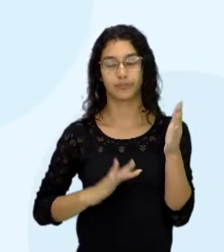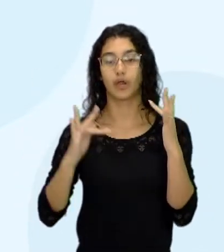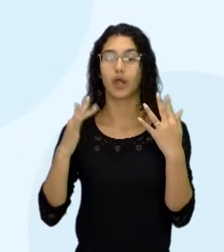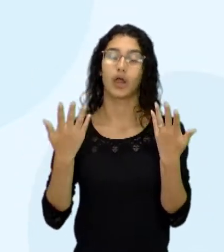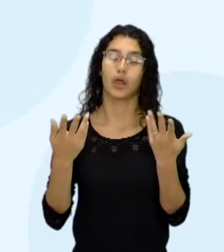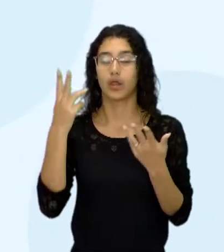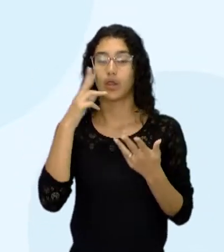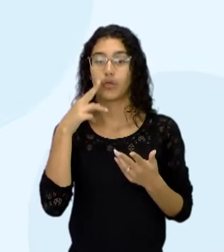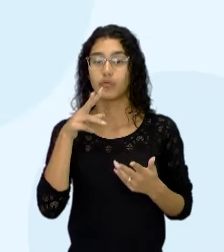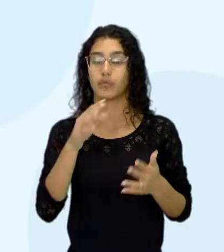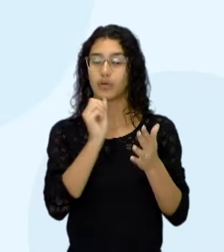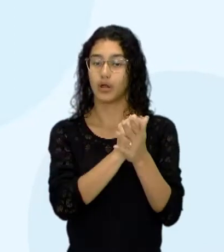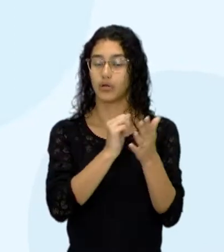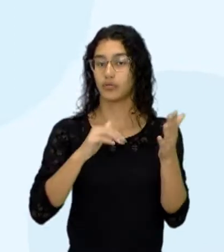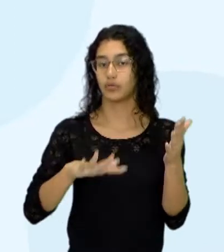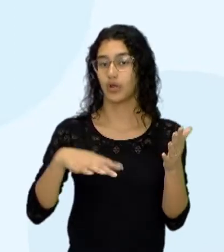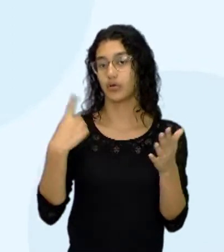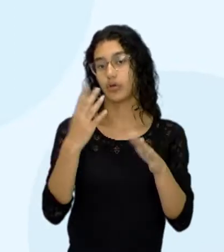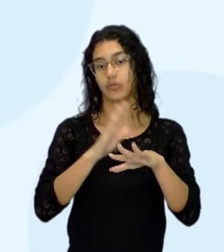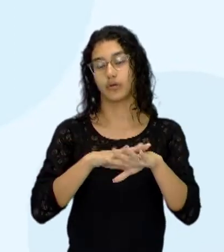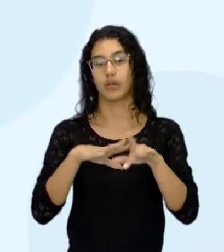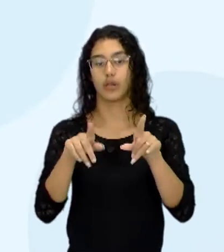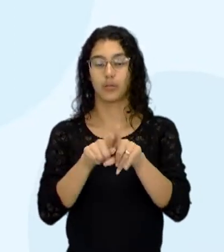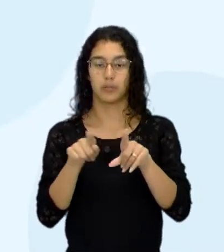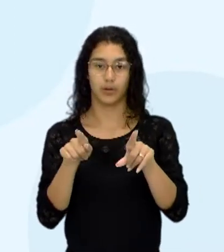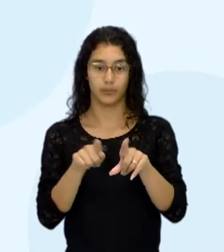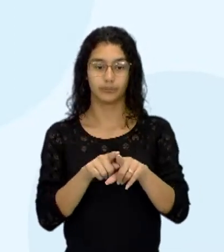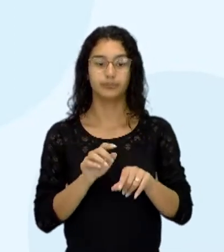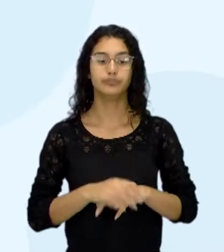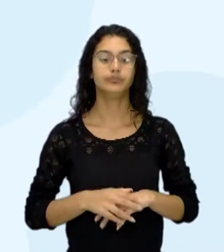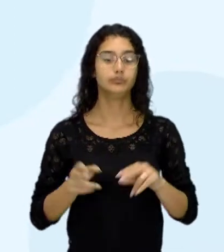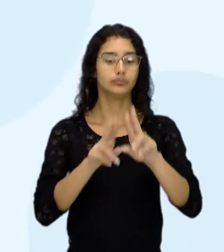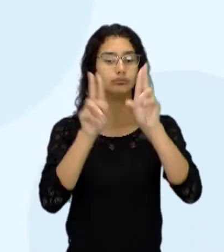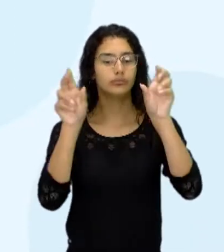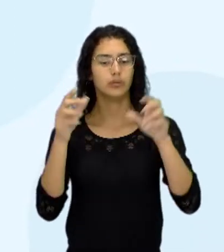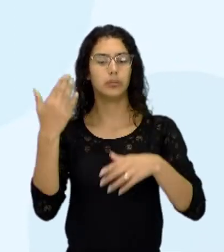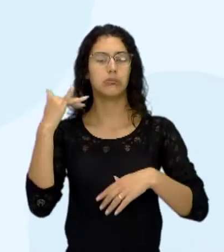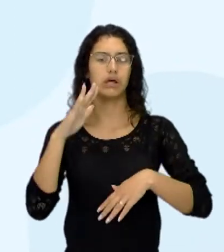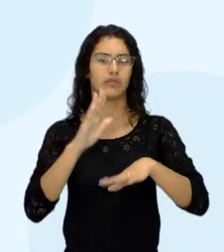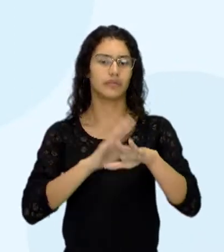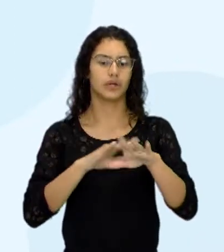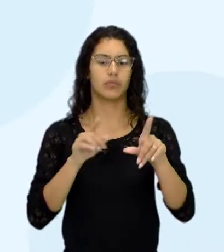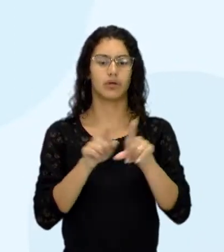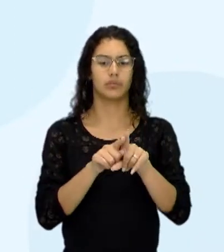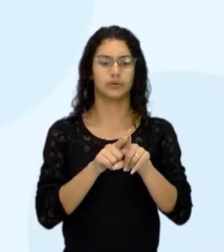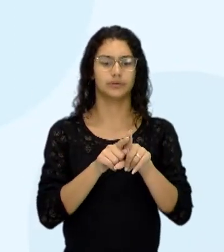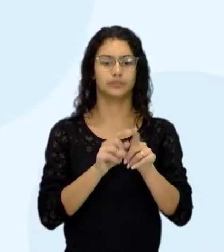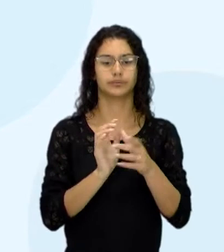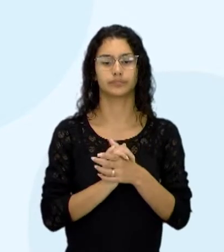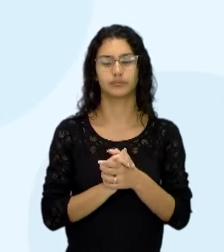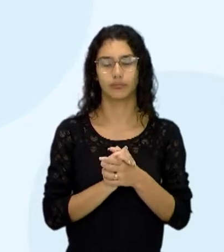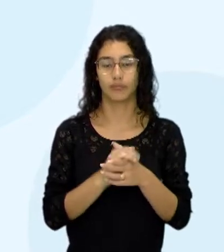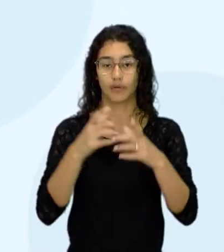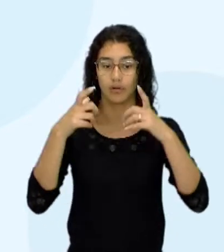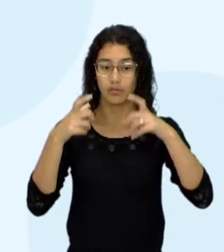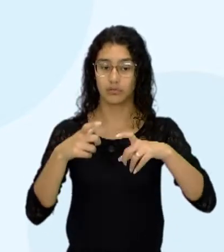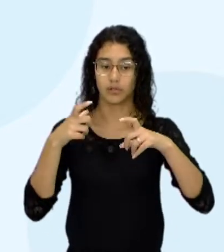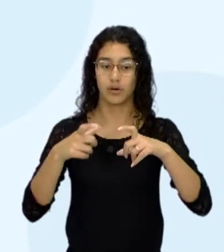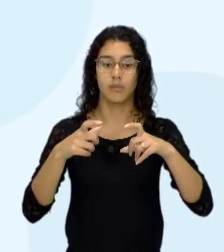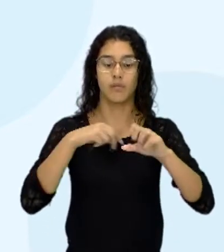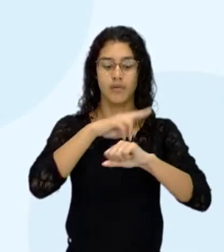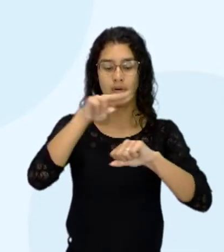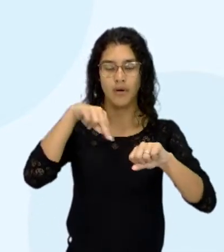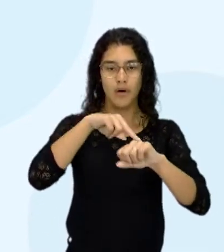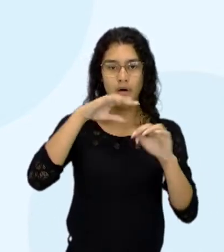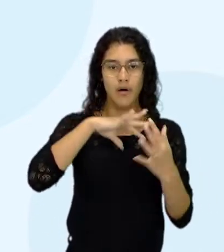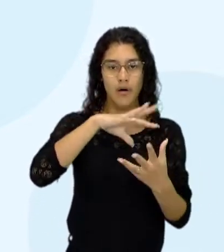que nós vimos na atividade aí, nós vamos trazer uma retomada. Os temas mais abordados nas esferas regional, nacional e